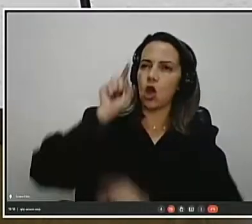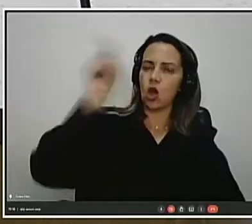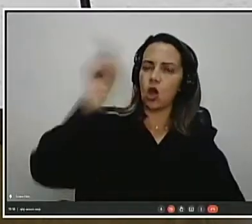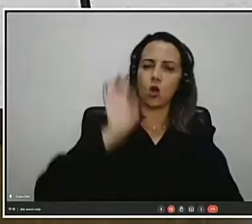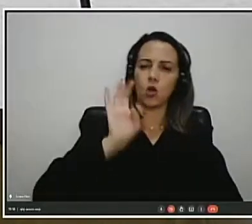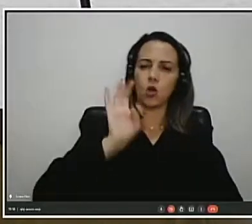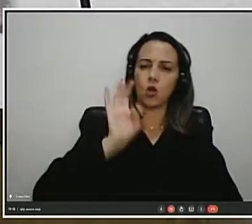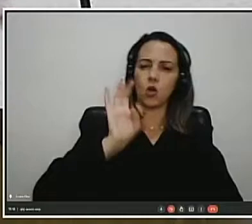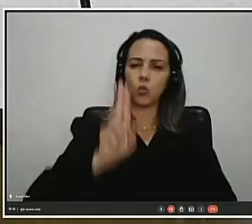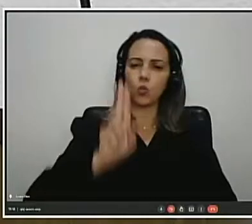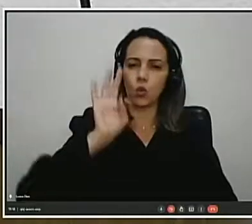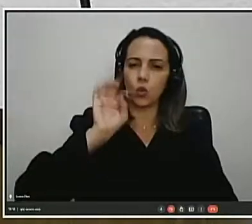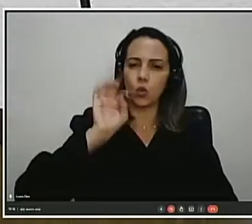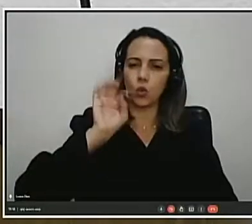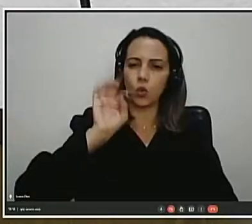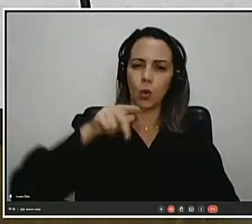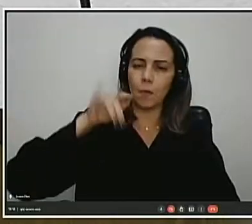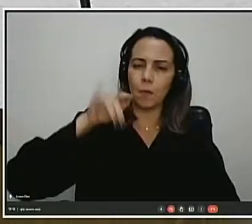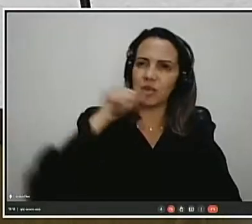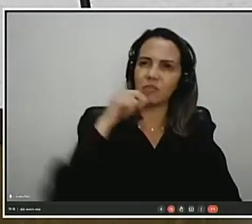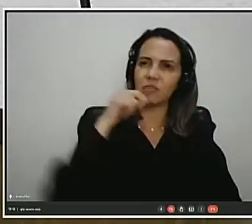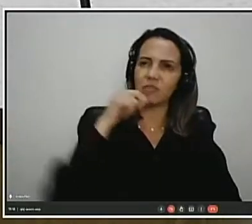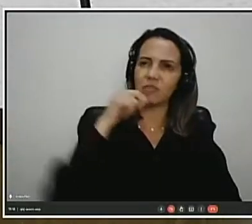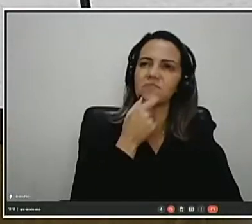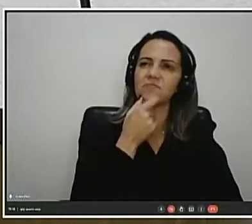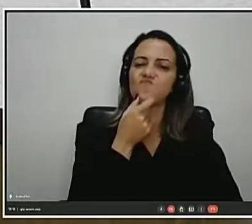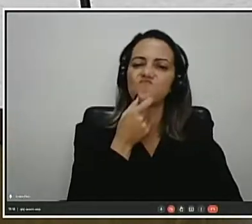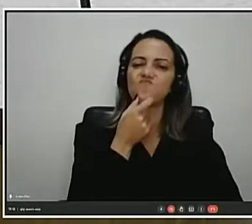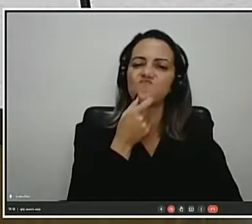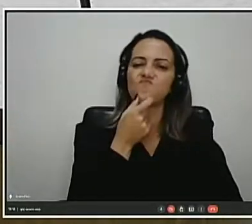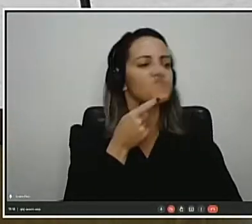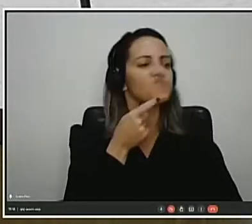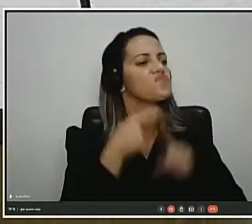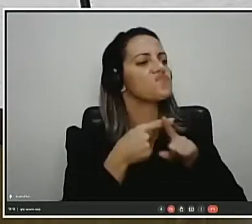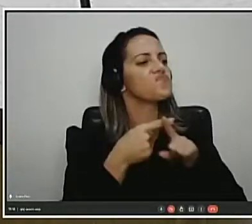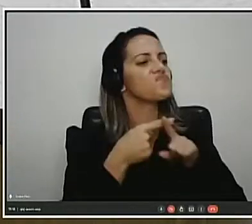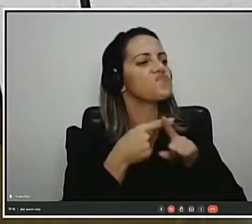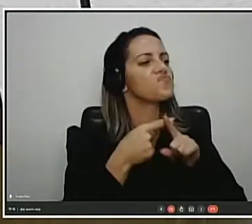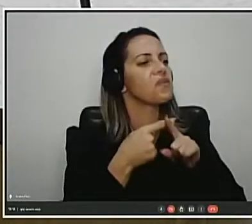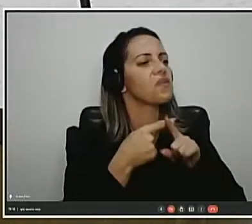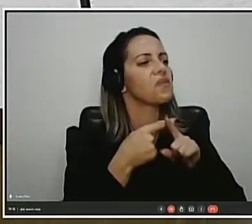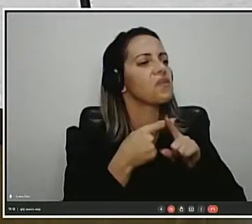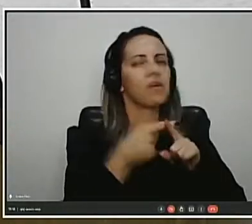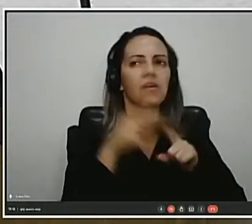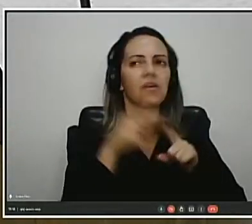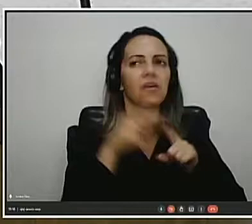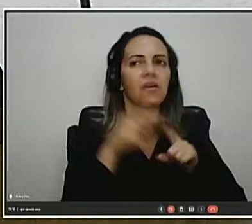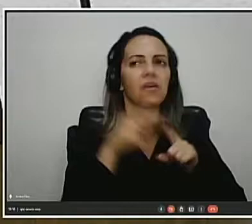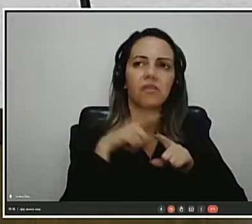Para que serve a utopia? Serve para isso, para que eu não deixe de caminhar.